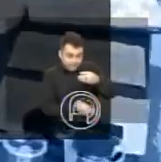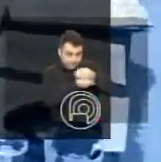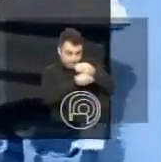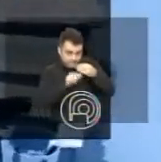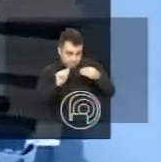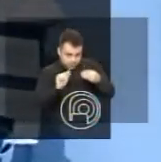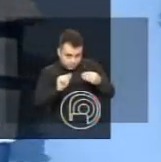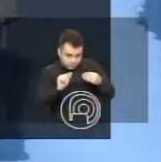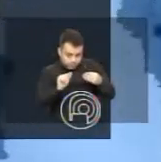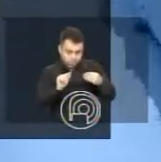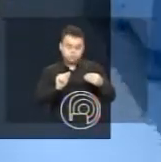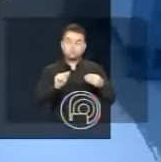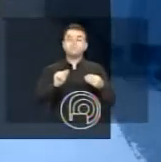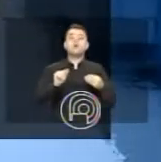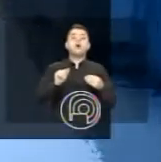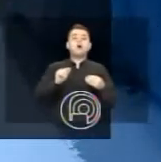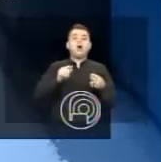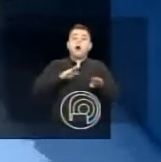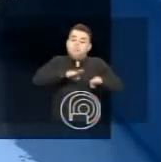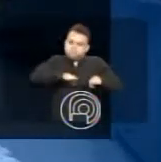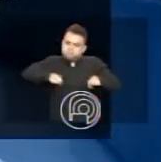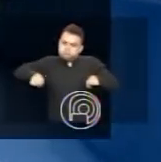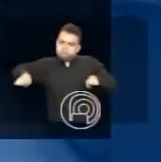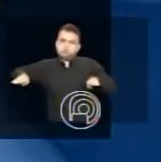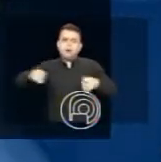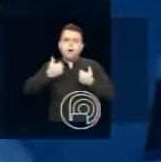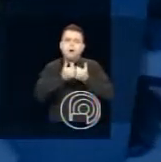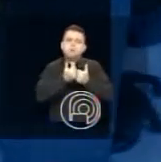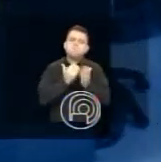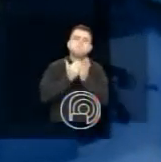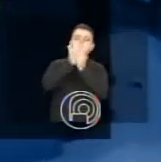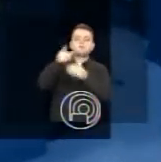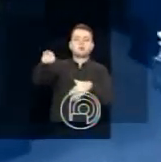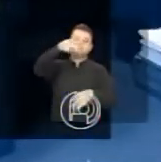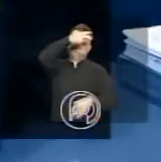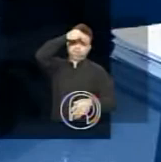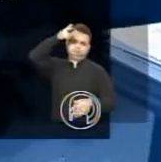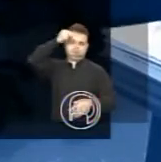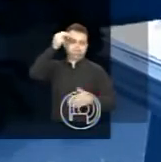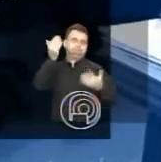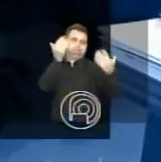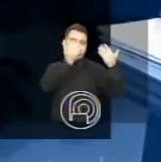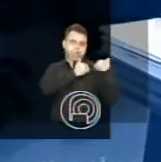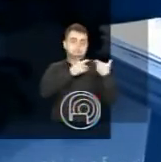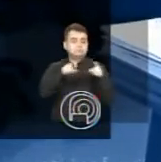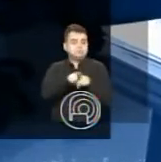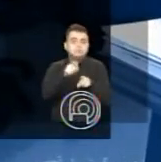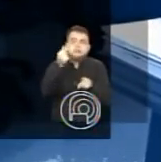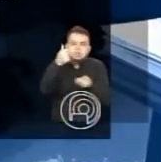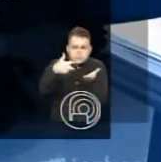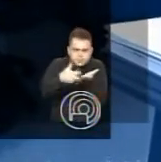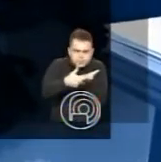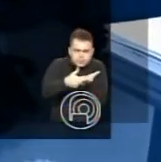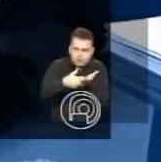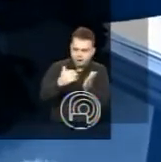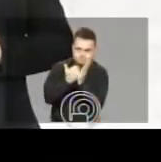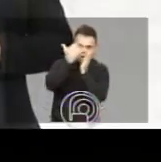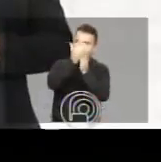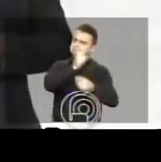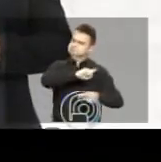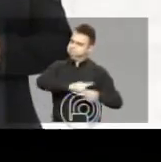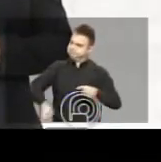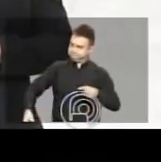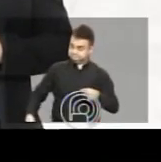documento, sugerindo que o aumento da frota deve ser subsidiado pelo município e o preço da passagem de ônibus não pode ter aumento.